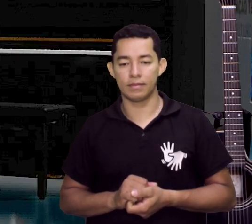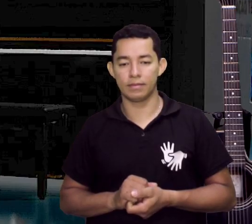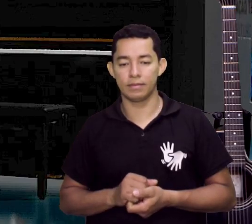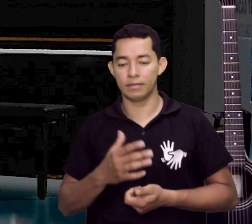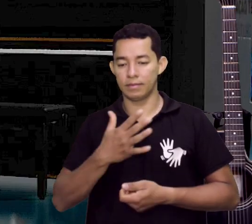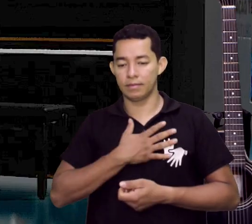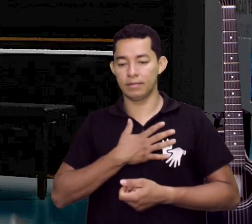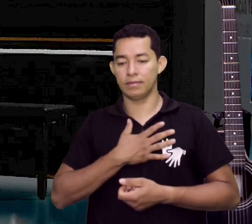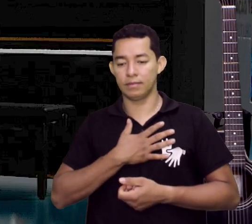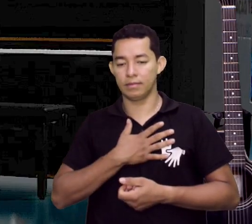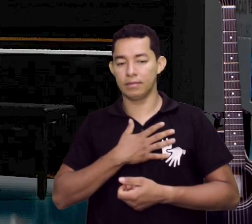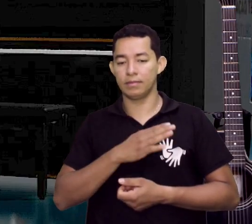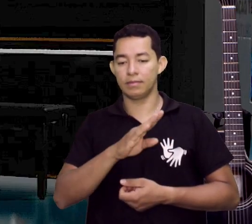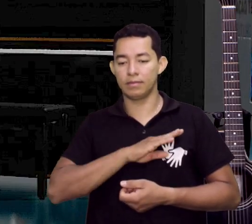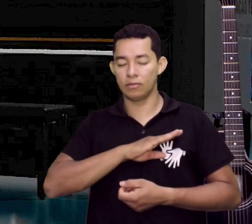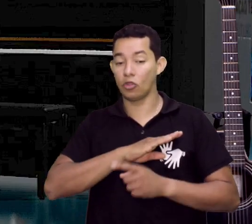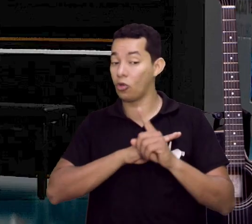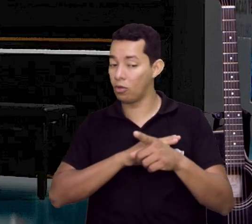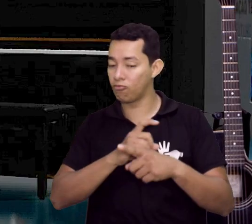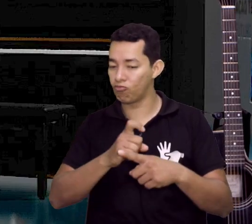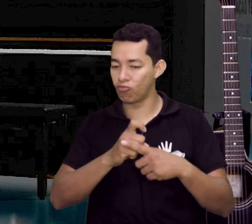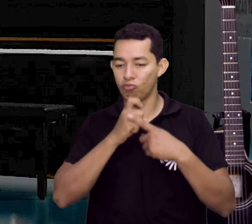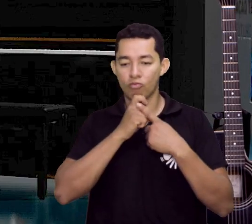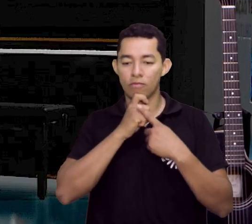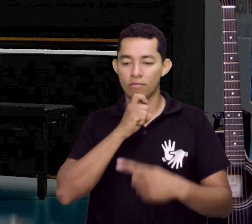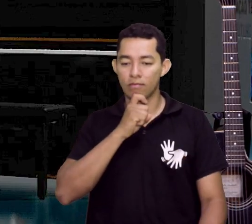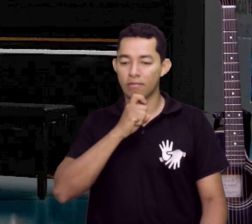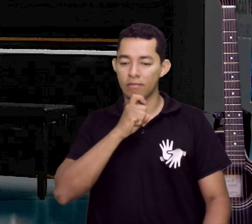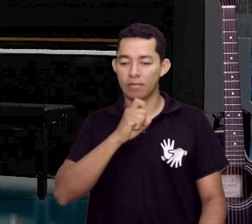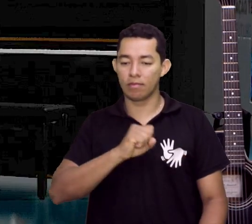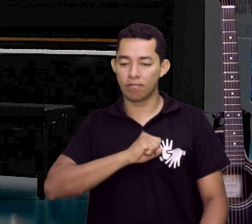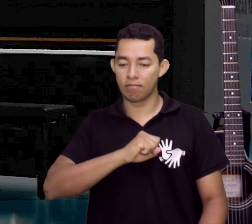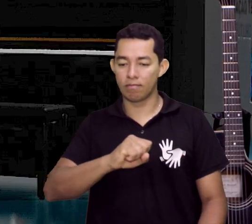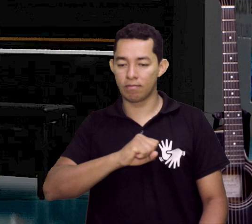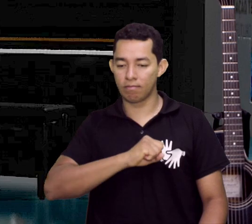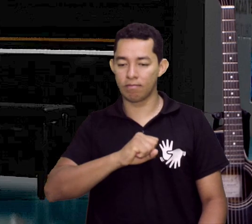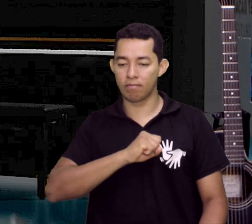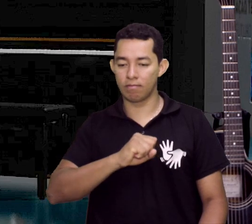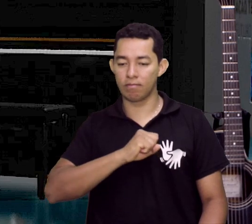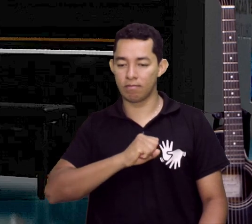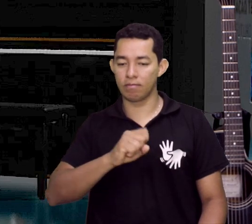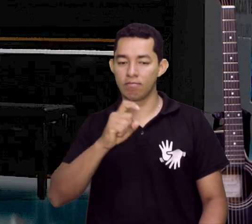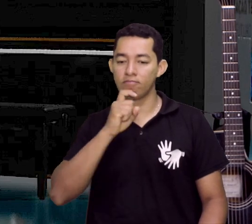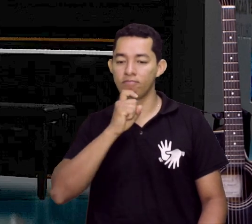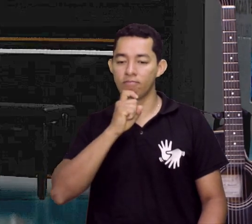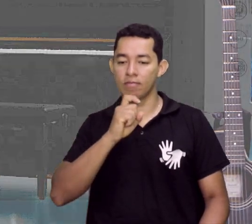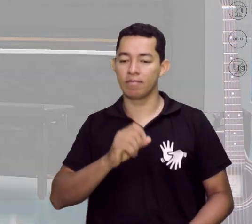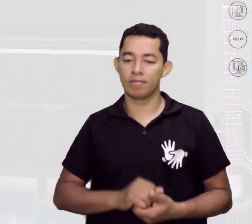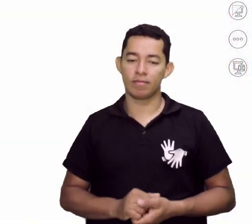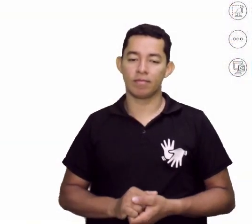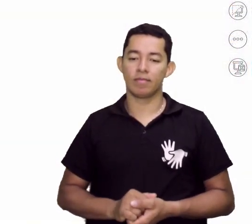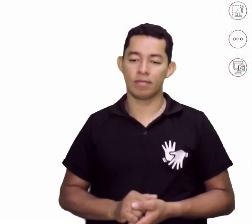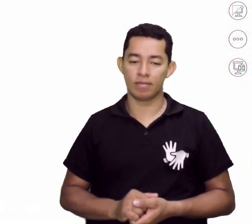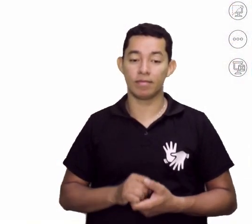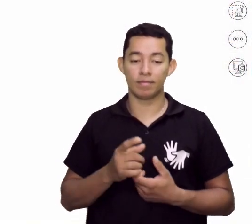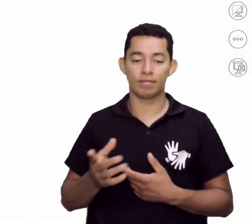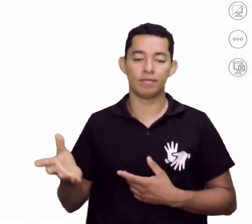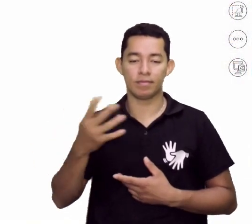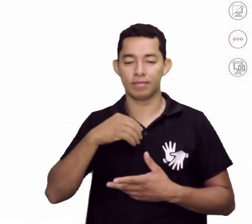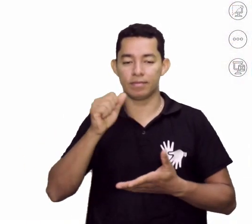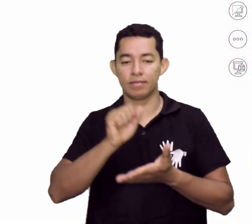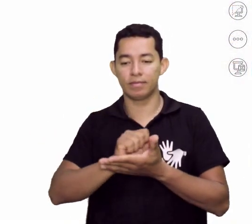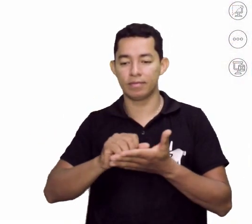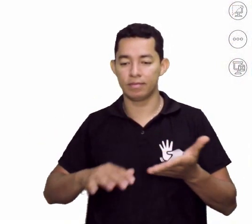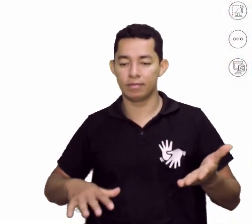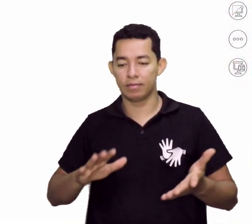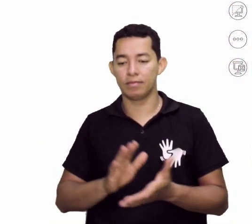Meu coração por ti gela, né? Olha aí o meu coração aí, pulsando aí. Vamos para as nossas atividades.